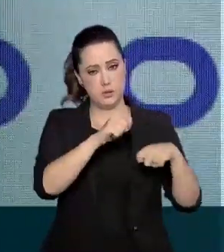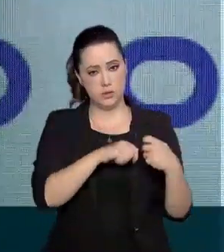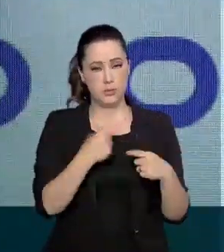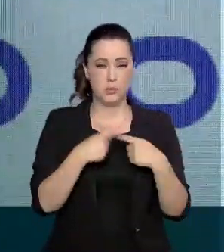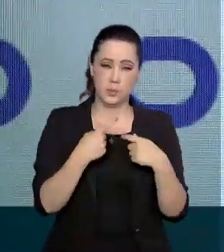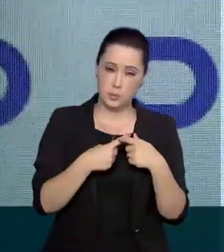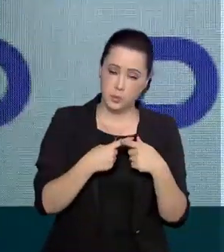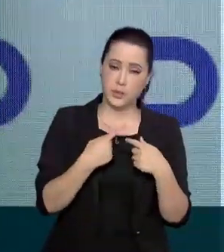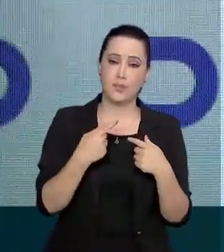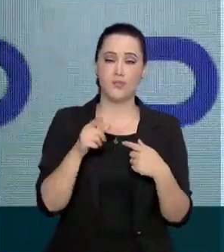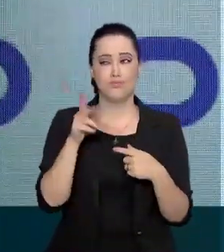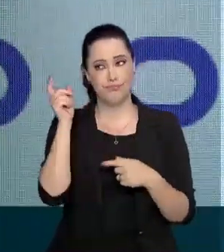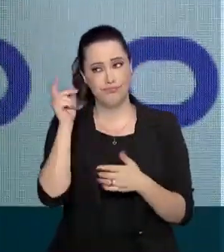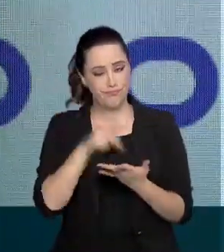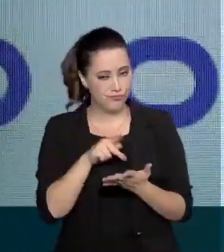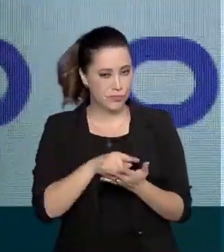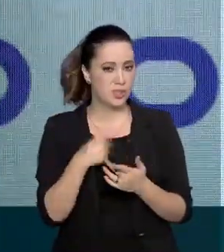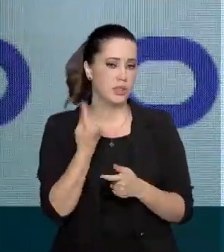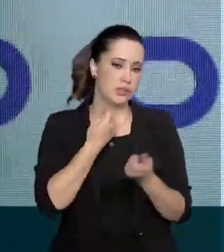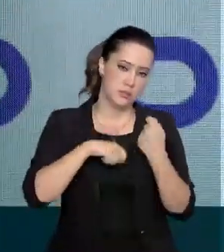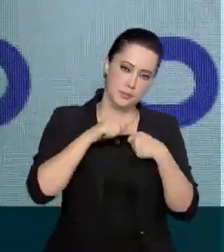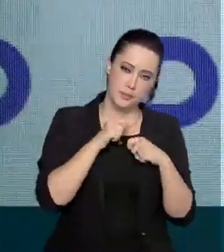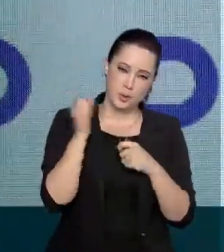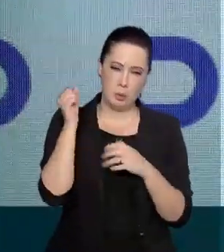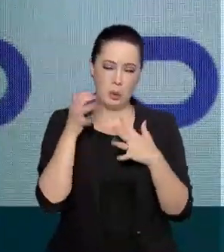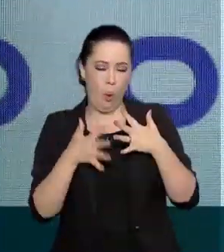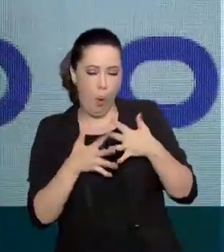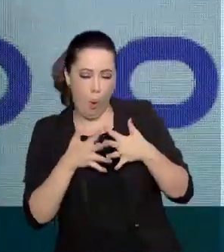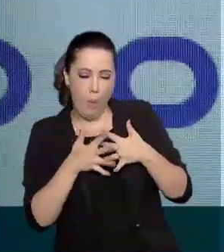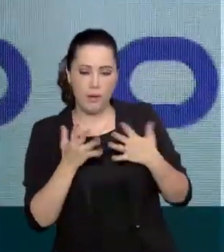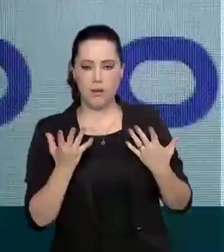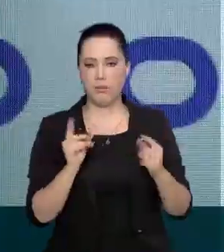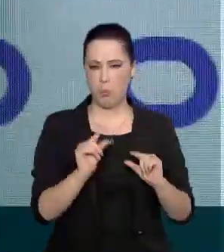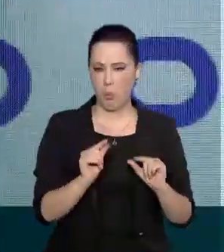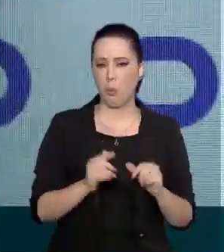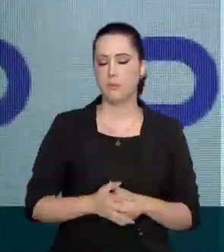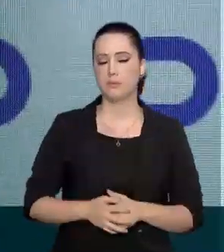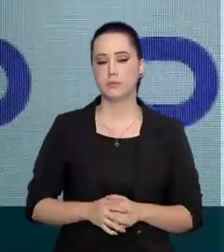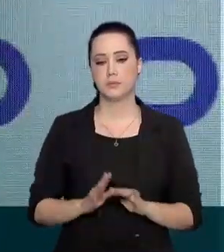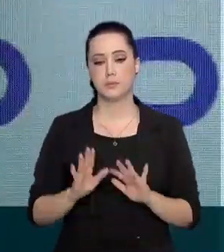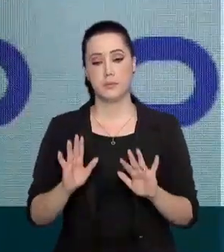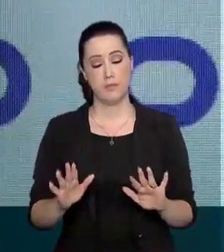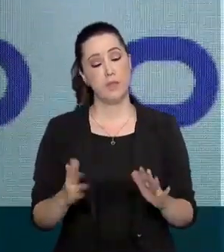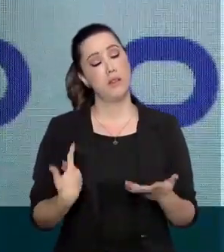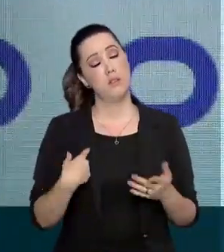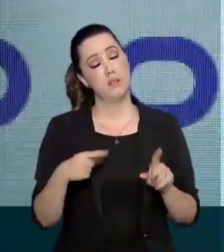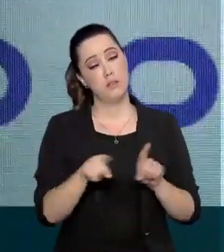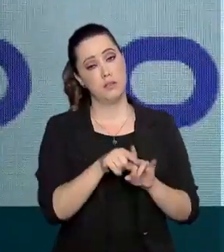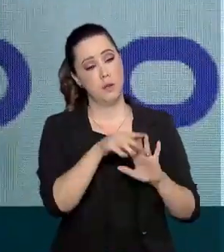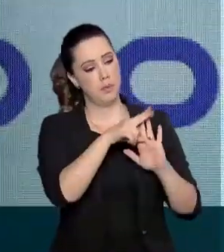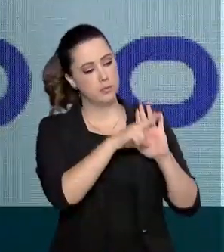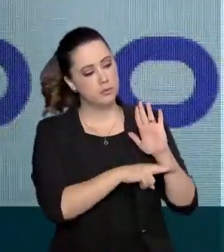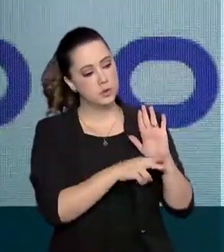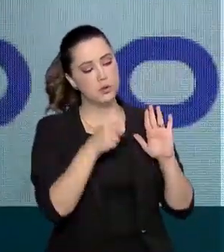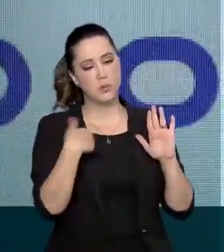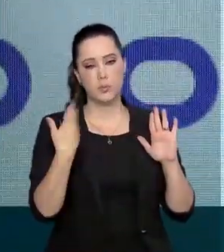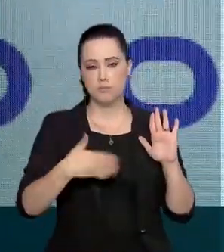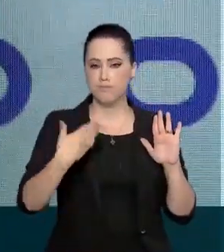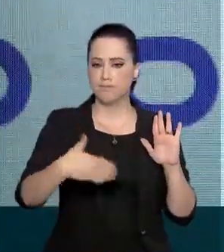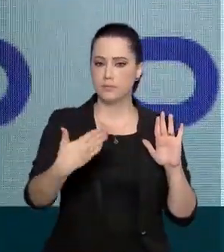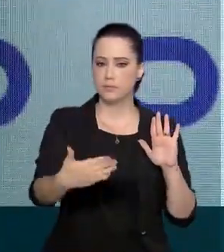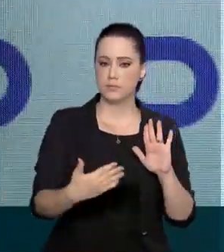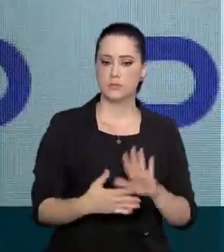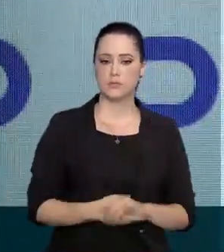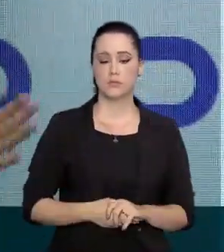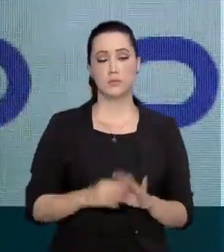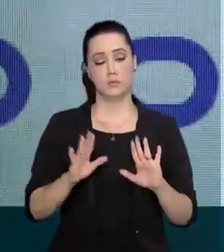complicada. Bem, E as medidas vão aparecendo ao pouco.